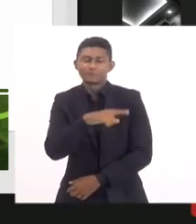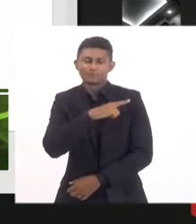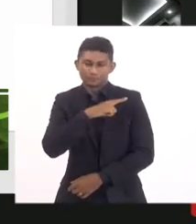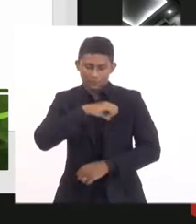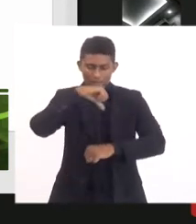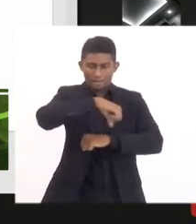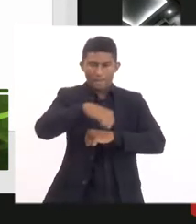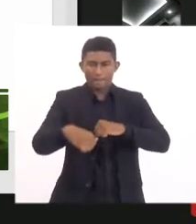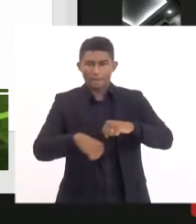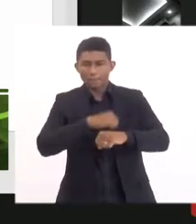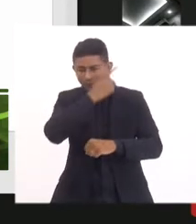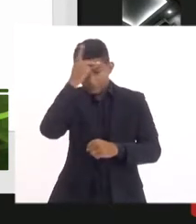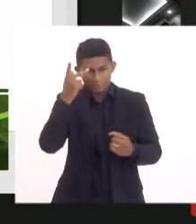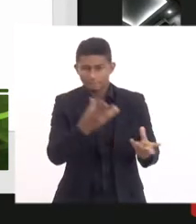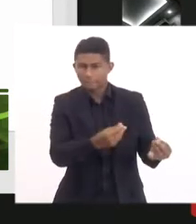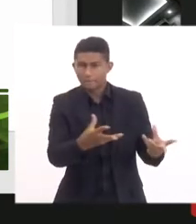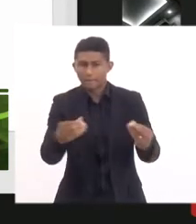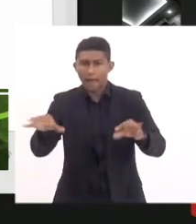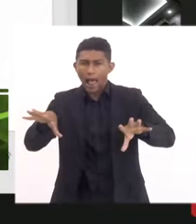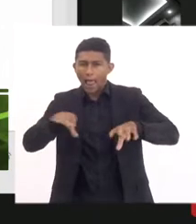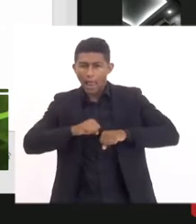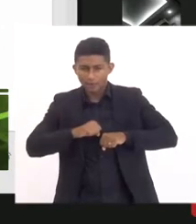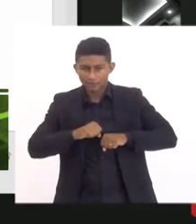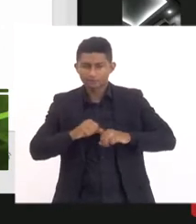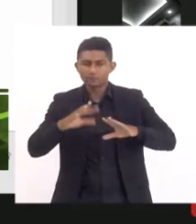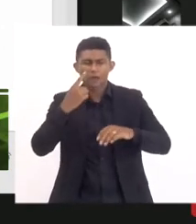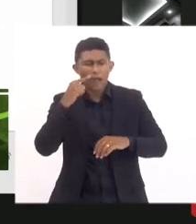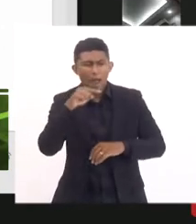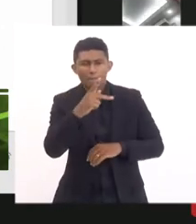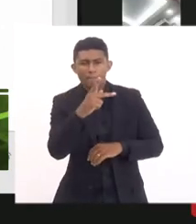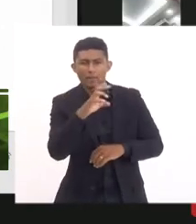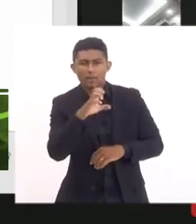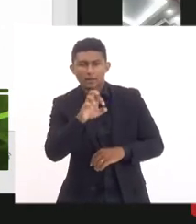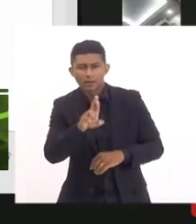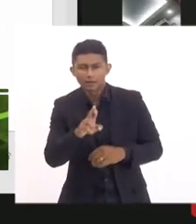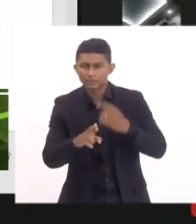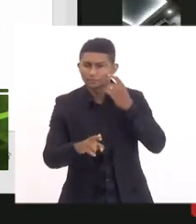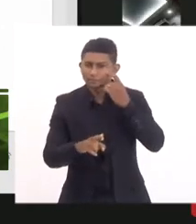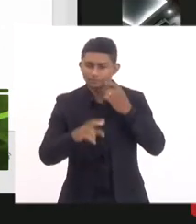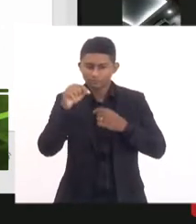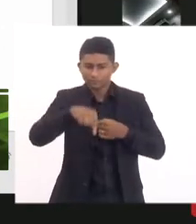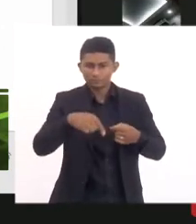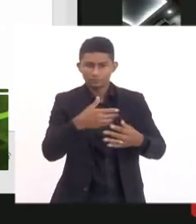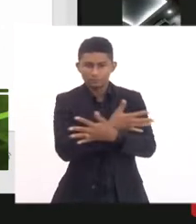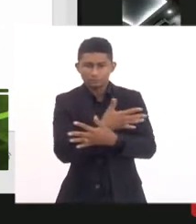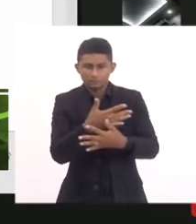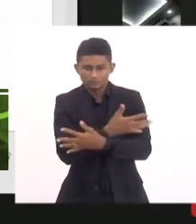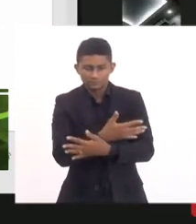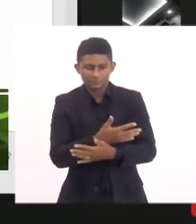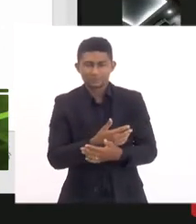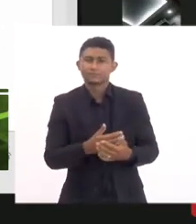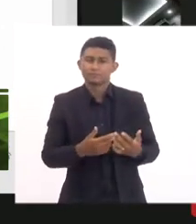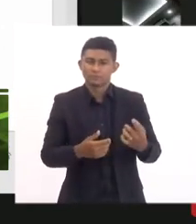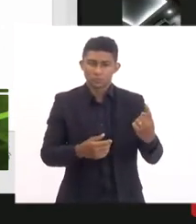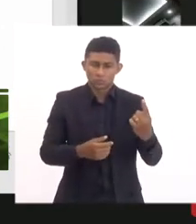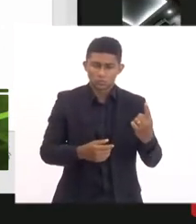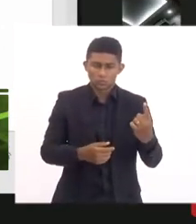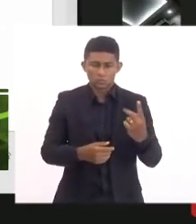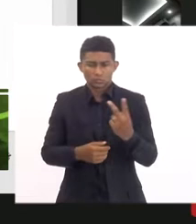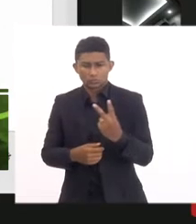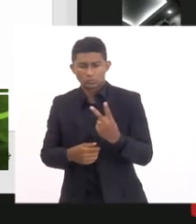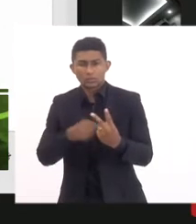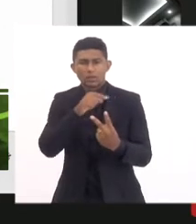quando a gente olha a positividade pelo PCR aqui na metropolitana 1 e 2, a gente vê que está ali perto